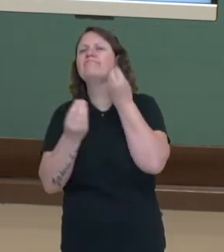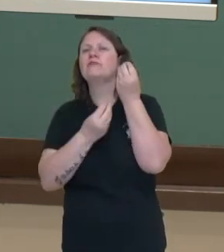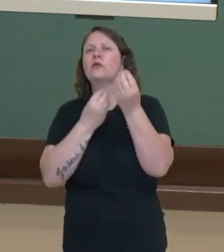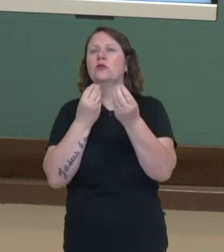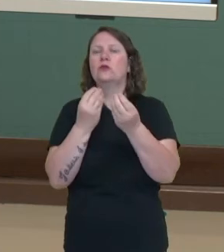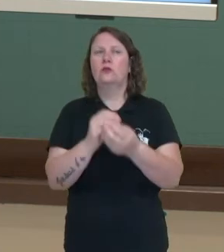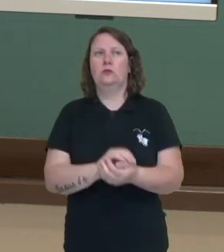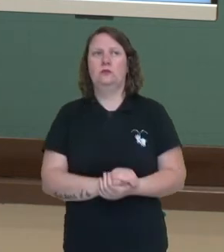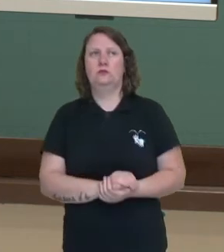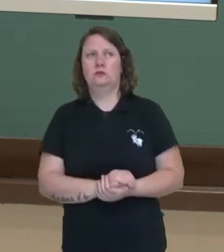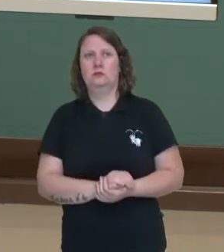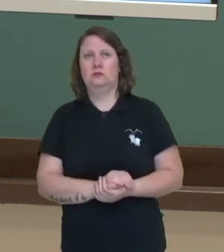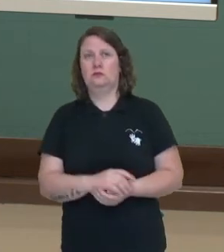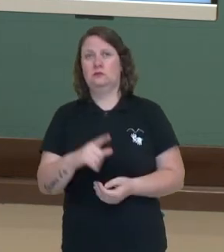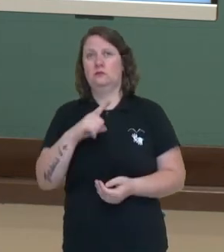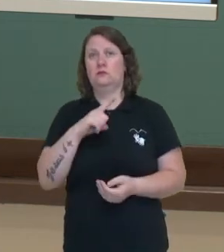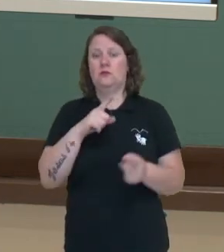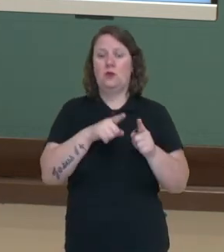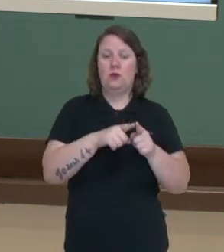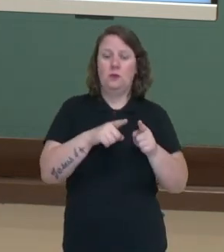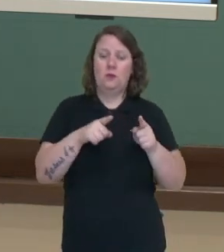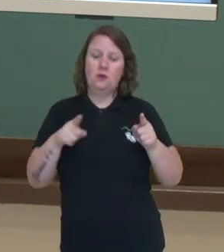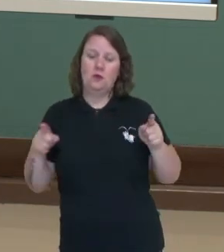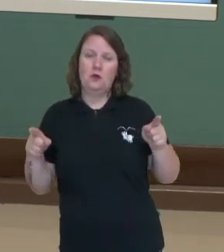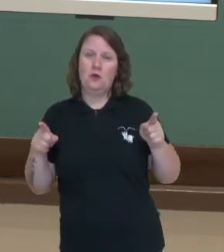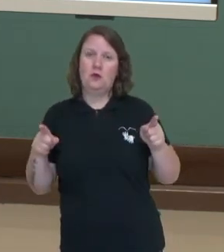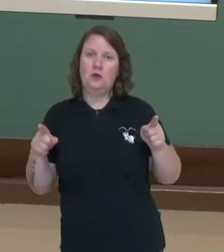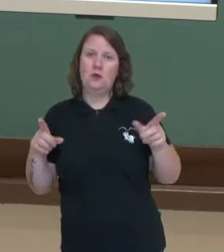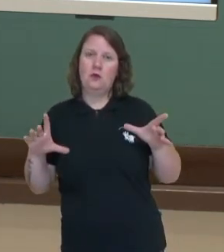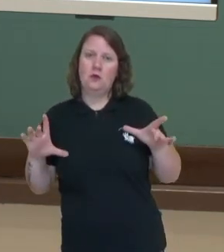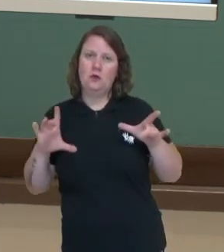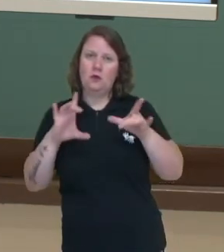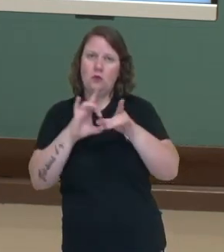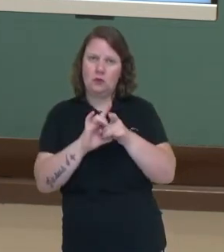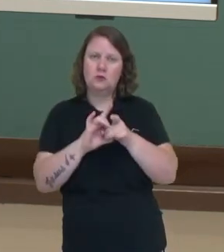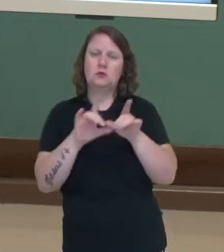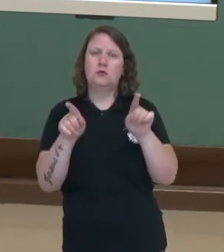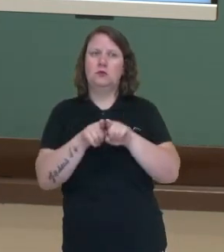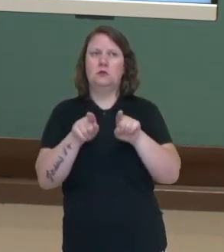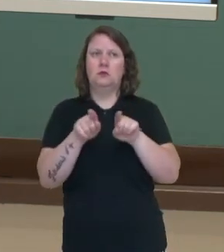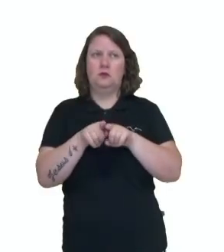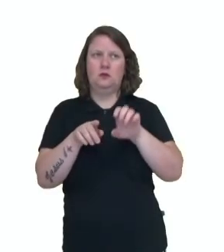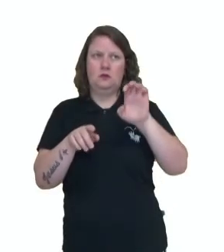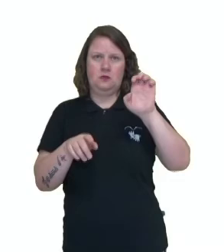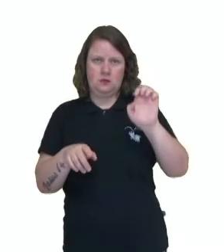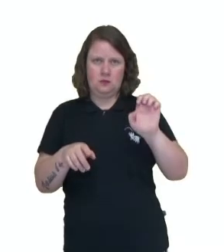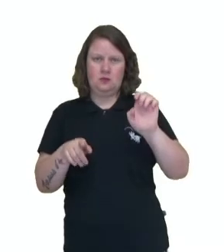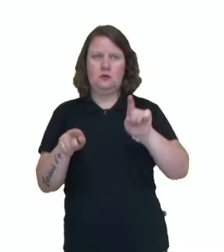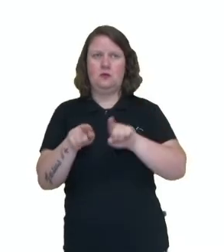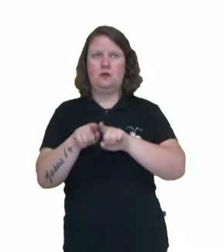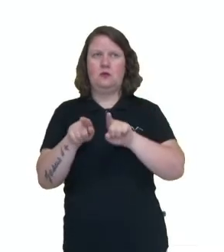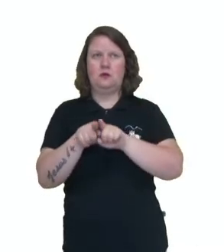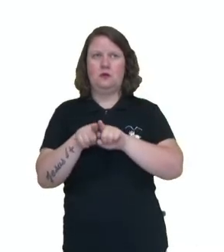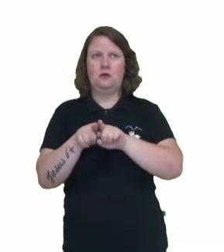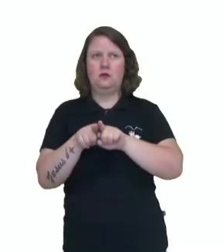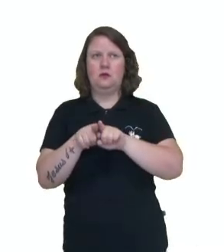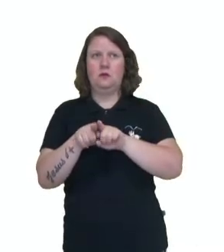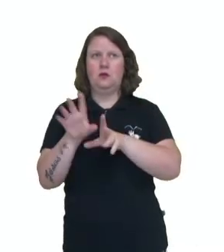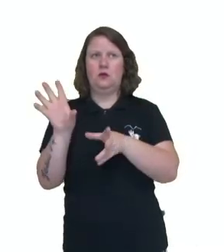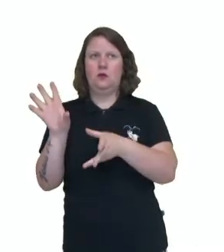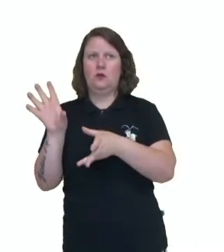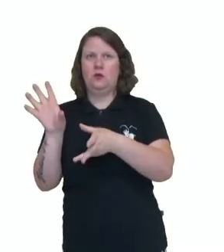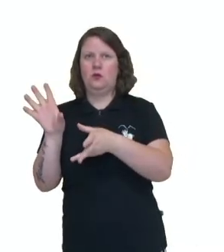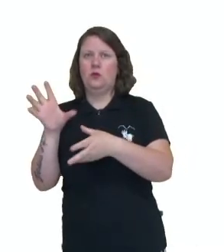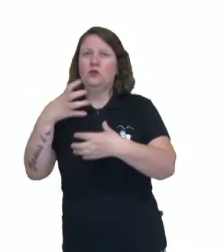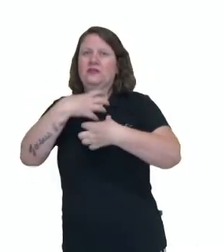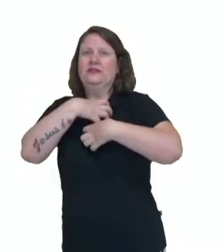Daí nós teremos um período composto, teremos o e o sinta-se. Período composto, teremos uma oração